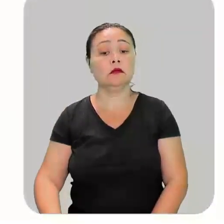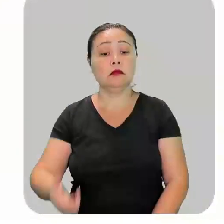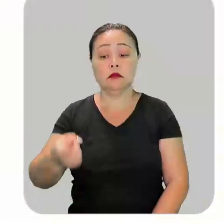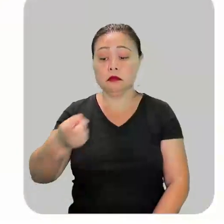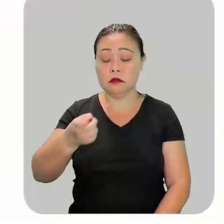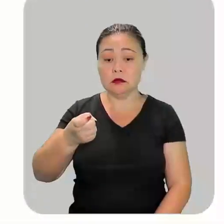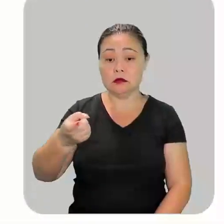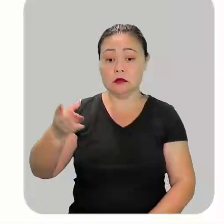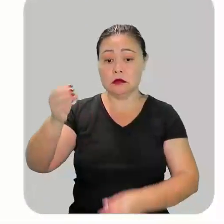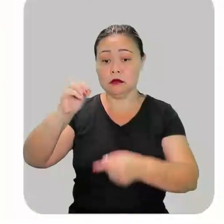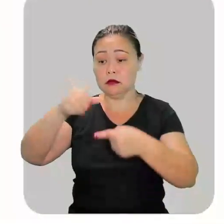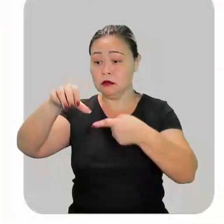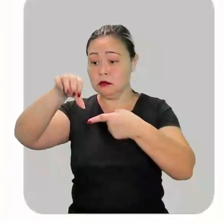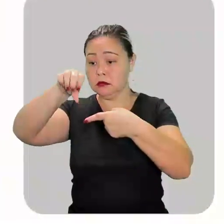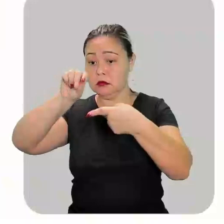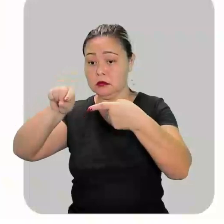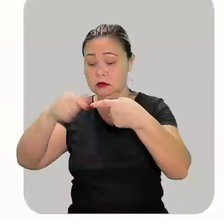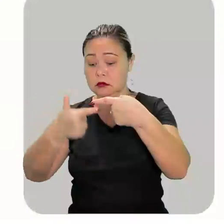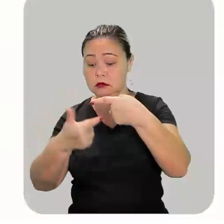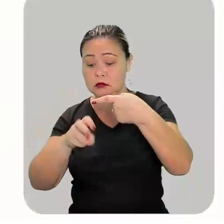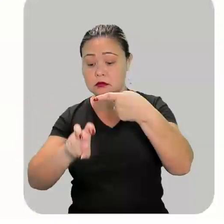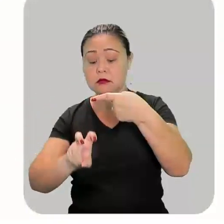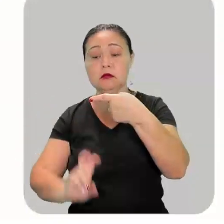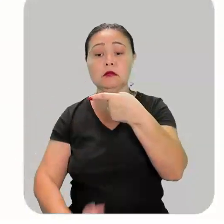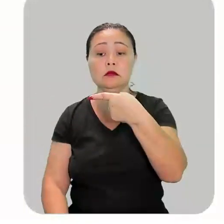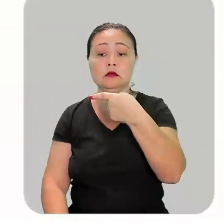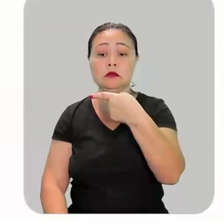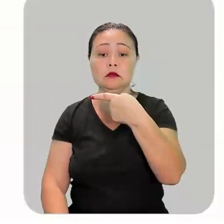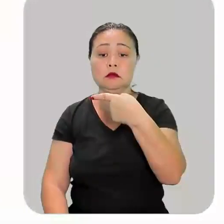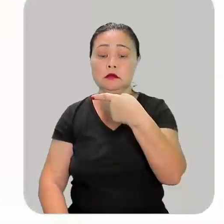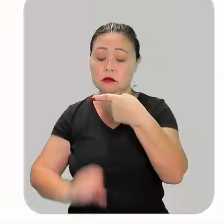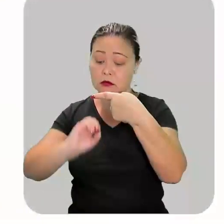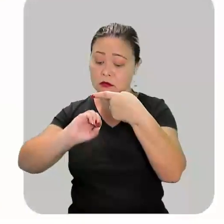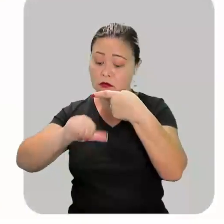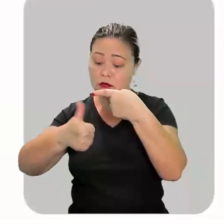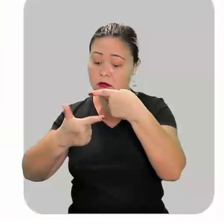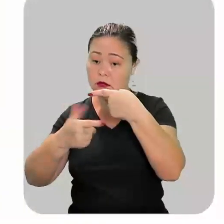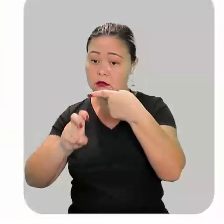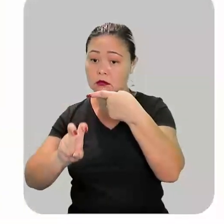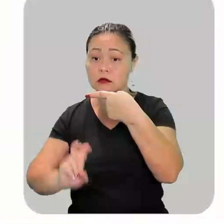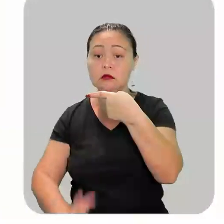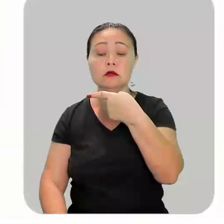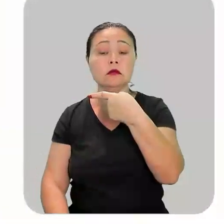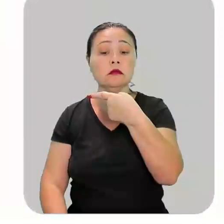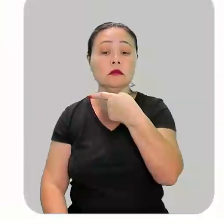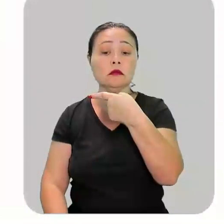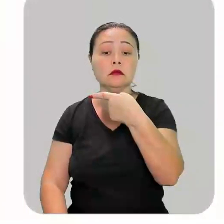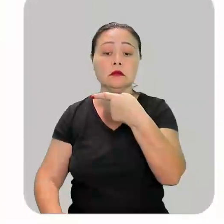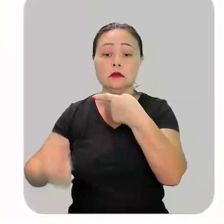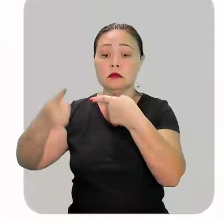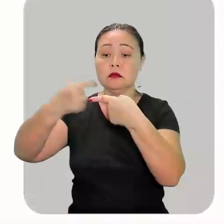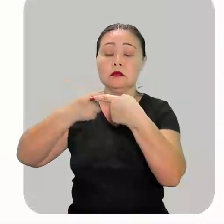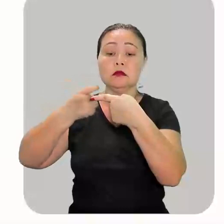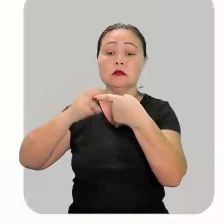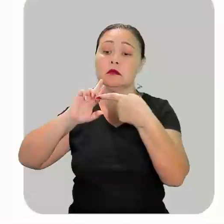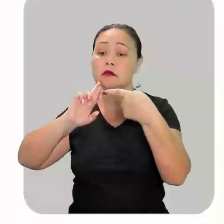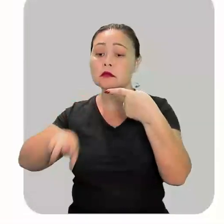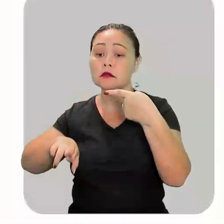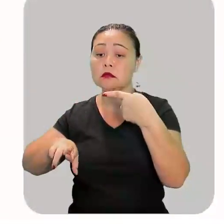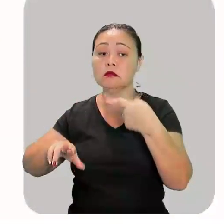Esse x vai me dar 9.000. Dividido por 0,25. Isso mesmo. E aí, nesse x, a gente vai